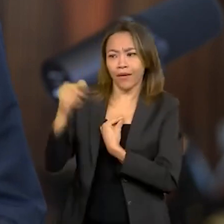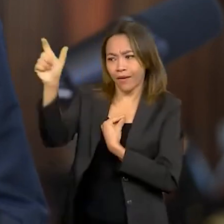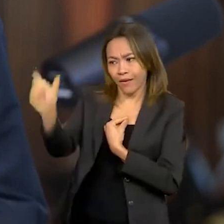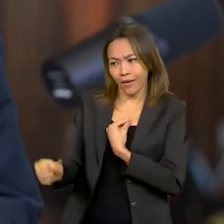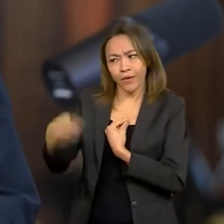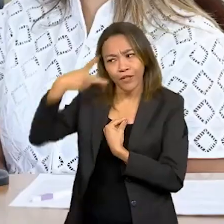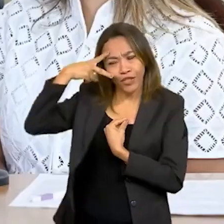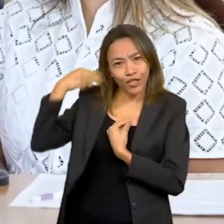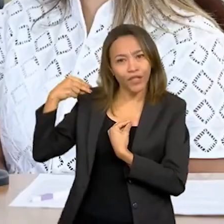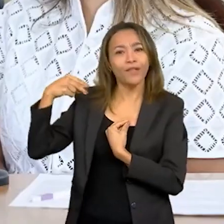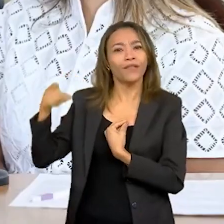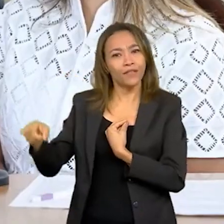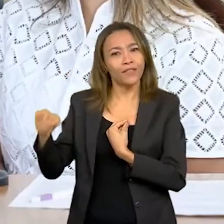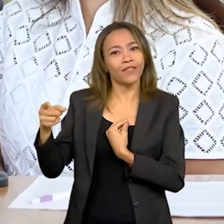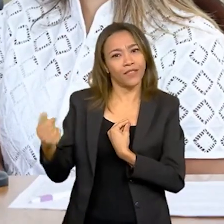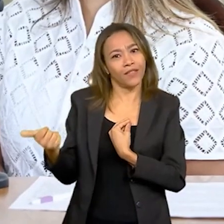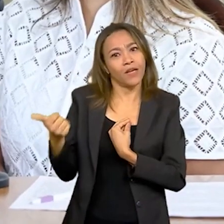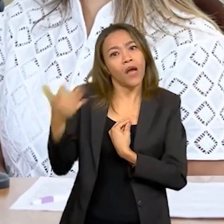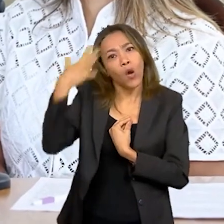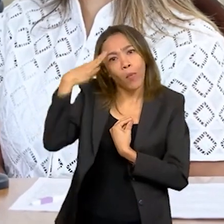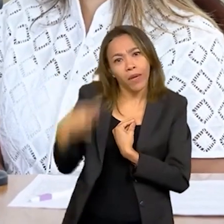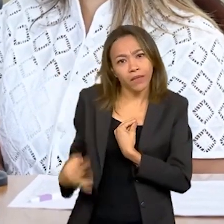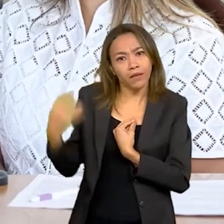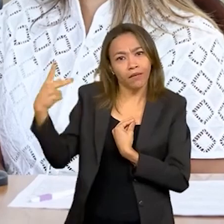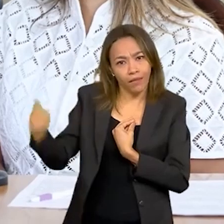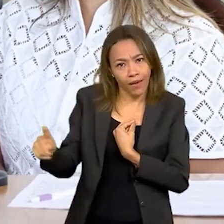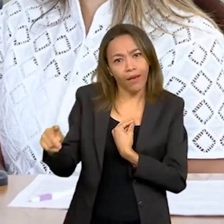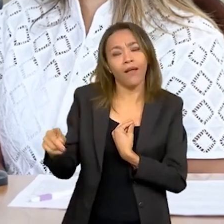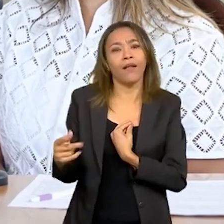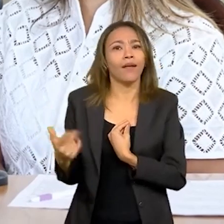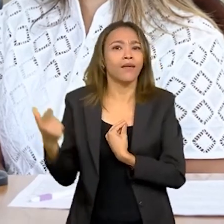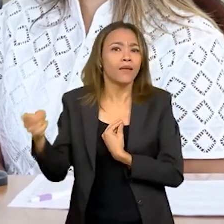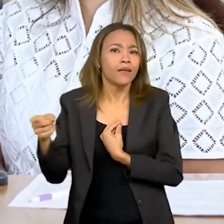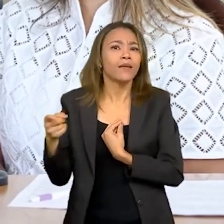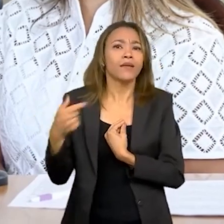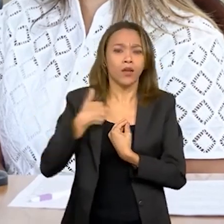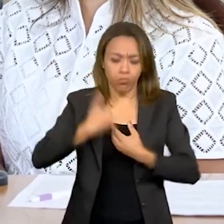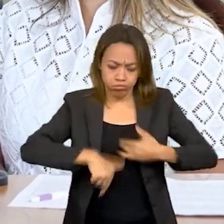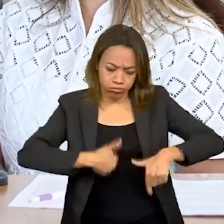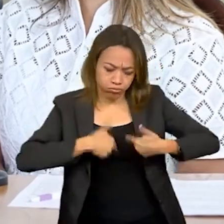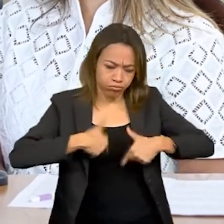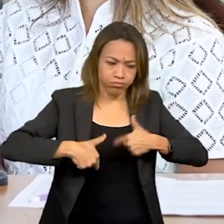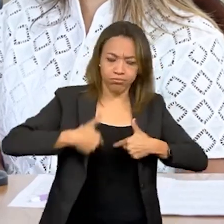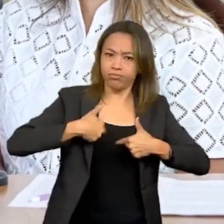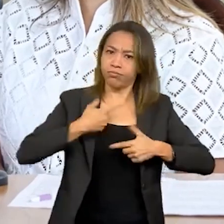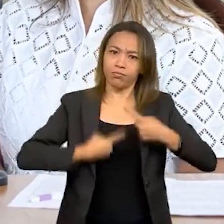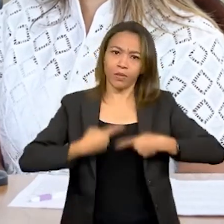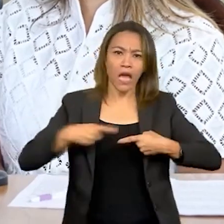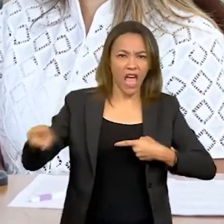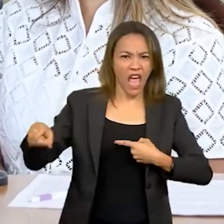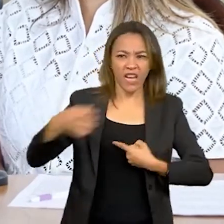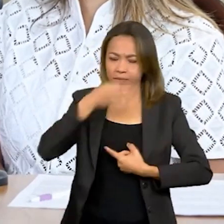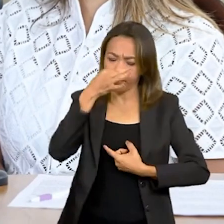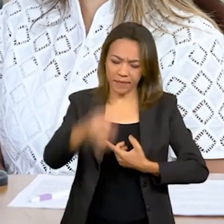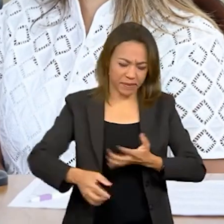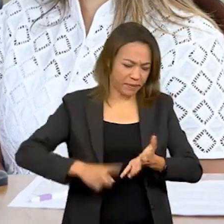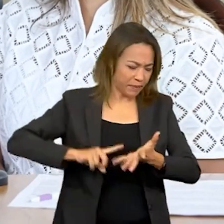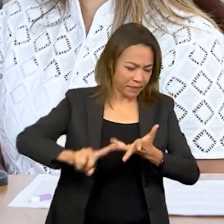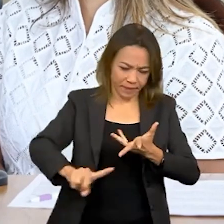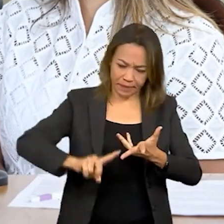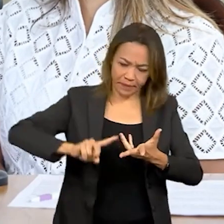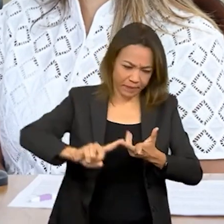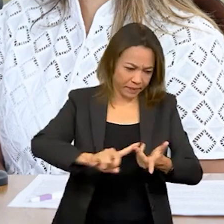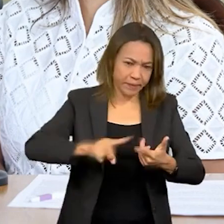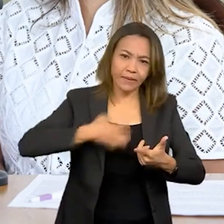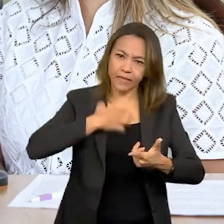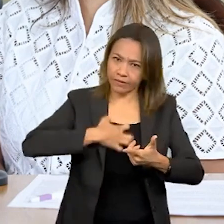compreensão que ela tem sabe do tipo de governança que eu faço e às vezes ela critica e às vezes ela critica às vezes ela fica aborrecida